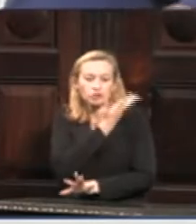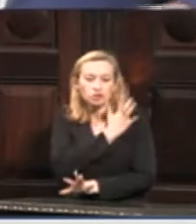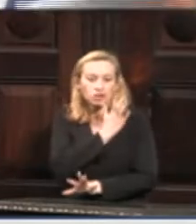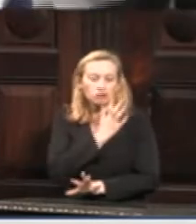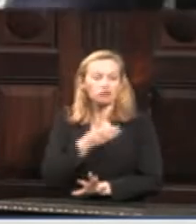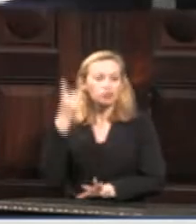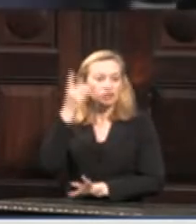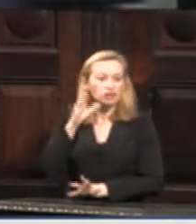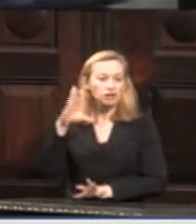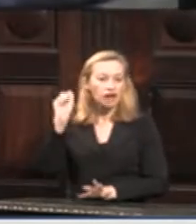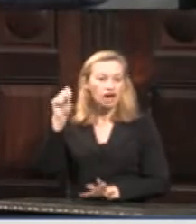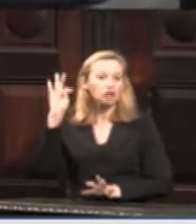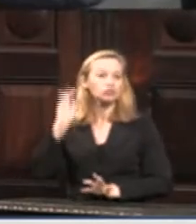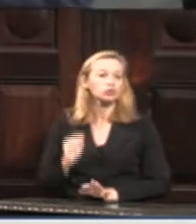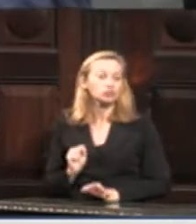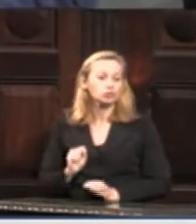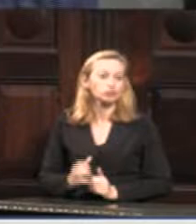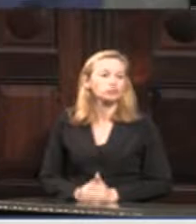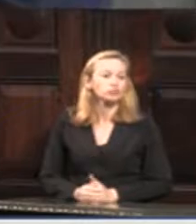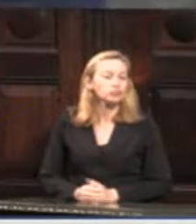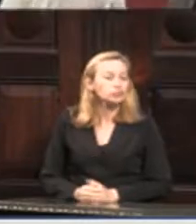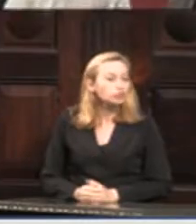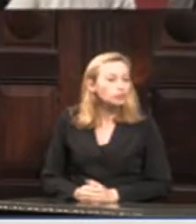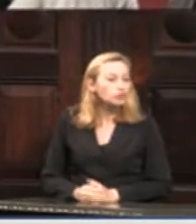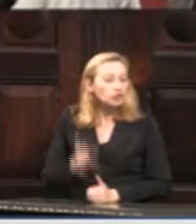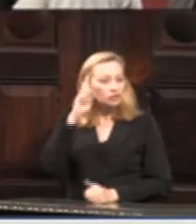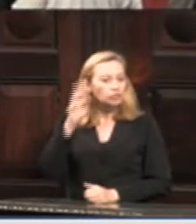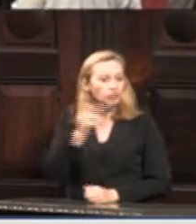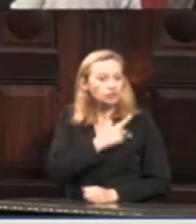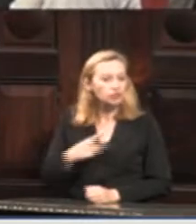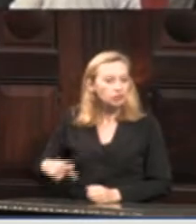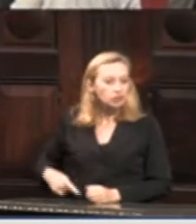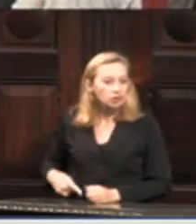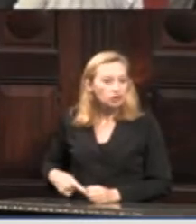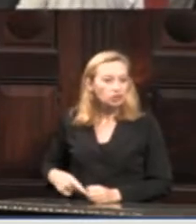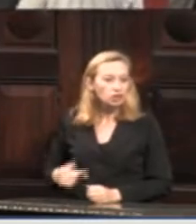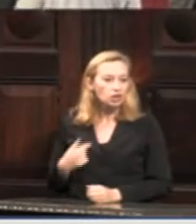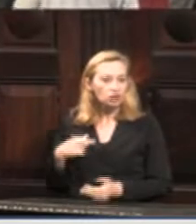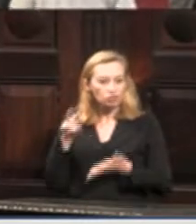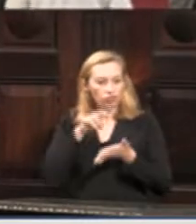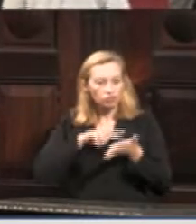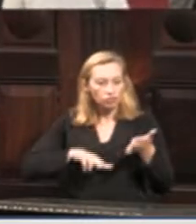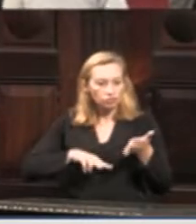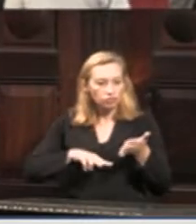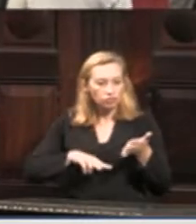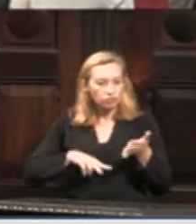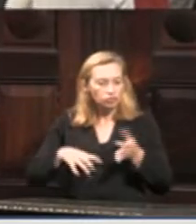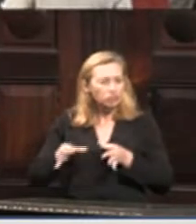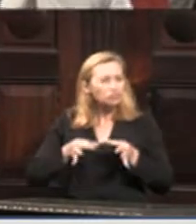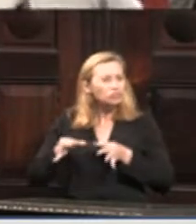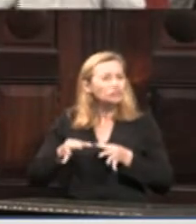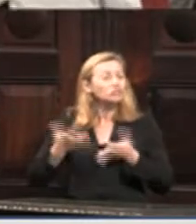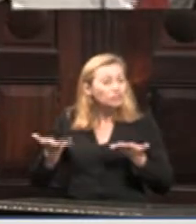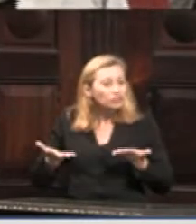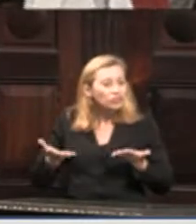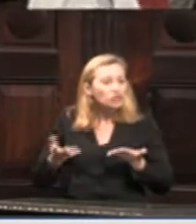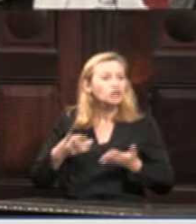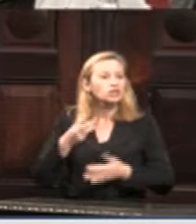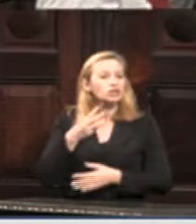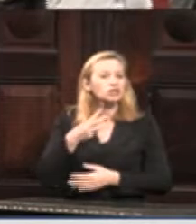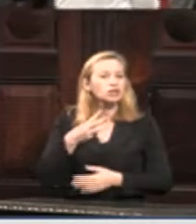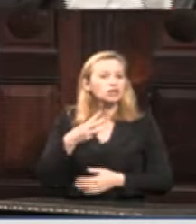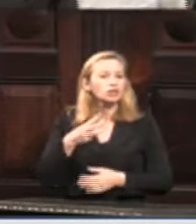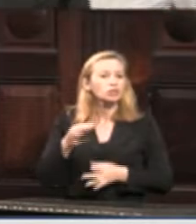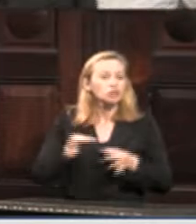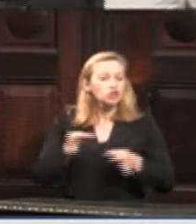deputado Carlos Mink. Senhor presidente, qual é o projeto mesmo? Projeto 3146, de autoria da deputada